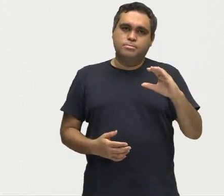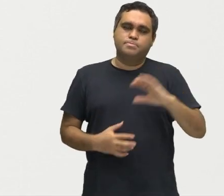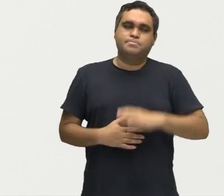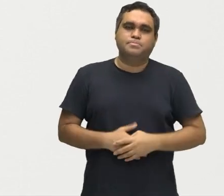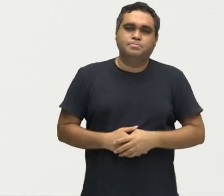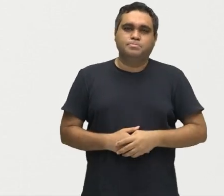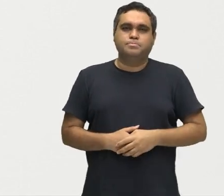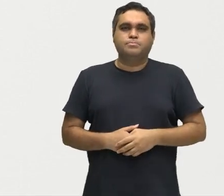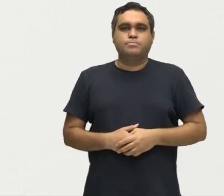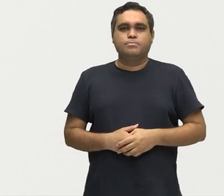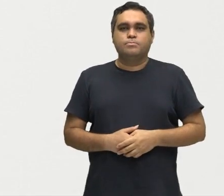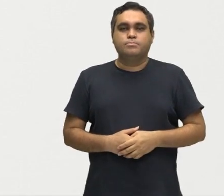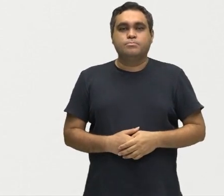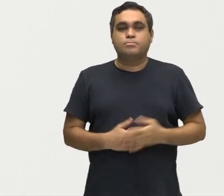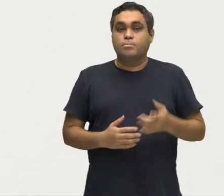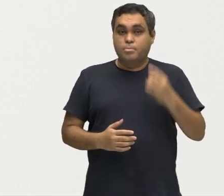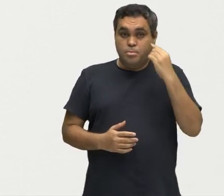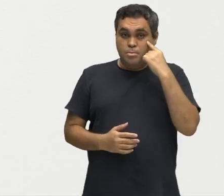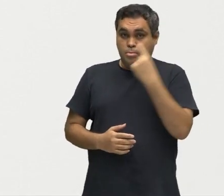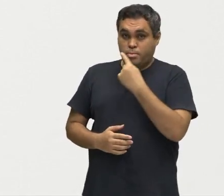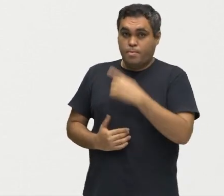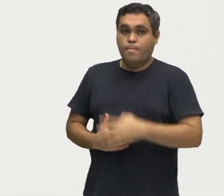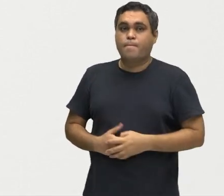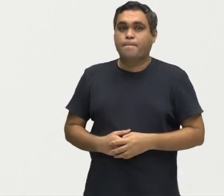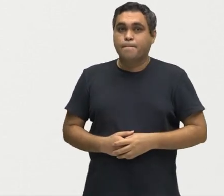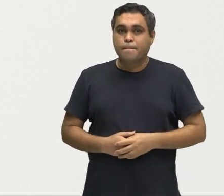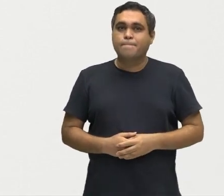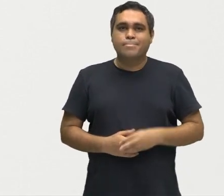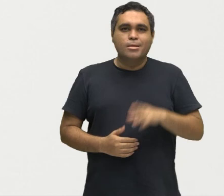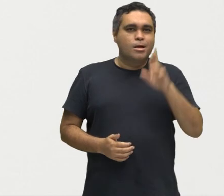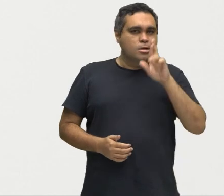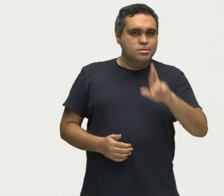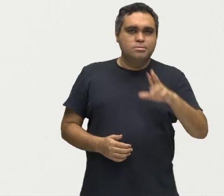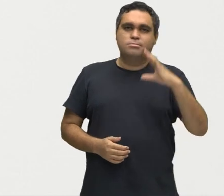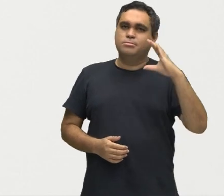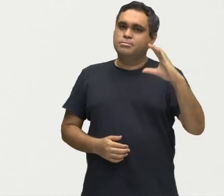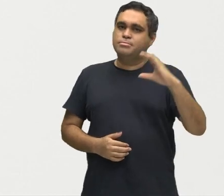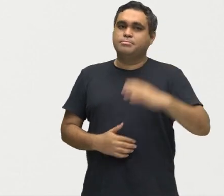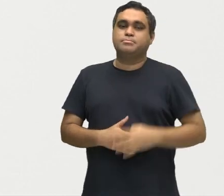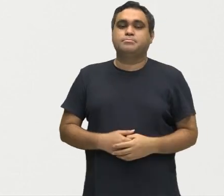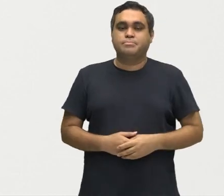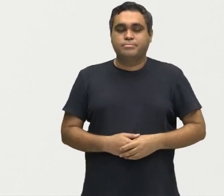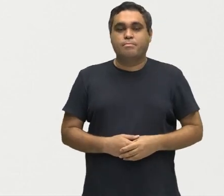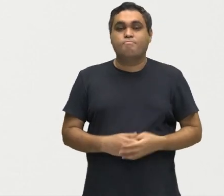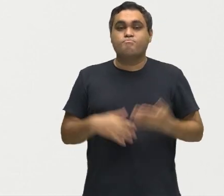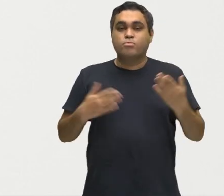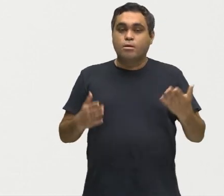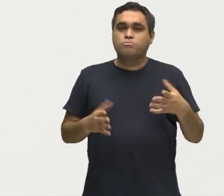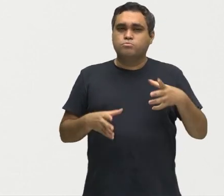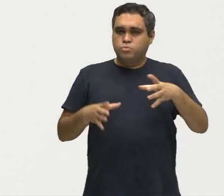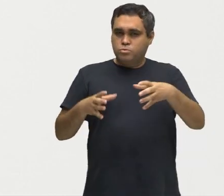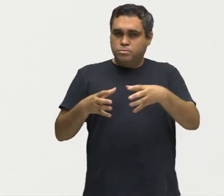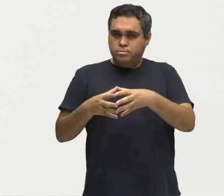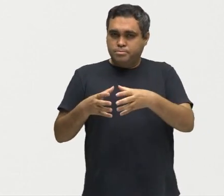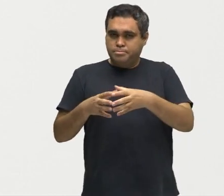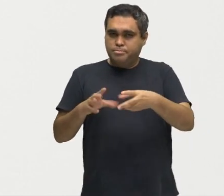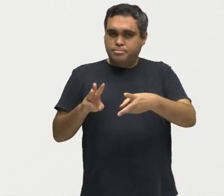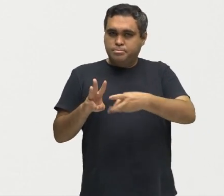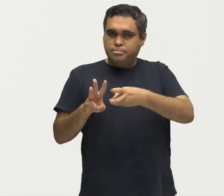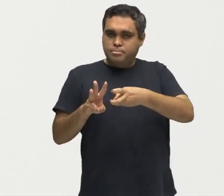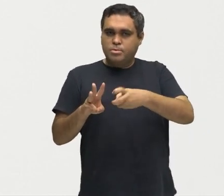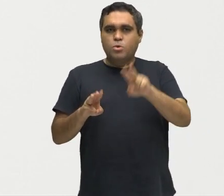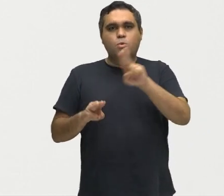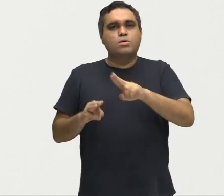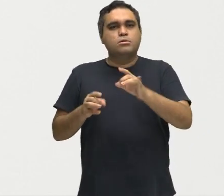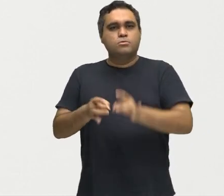letra C. Vamos ver o gabarito? Olha aqui, resposta, alternativa C. Os povos indígenas usavam muito arco e